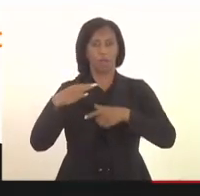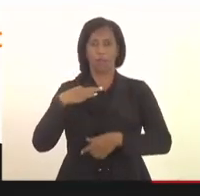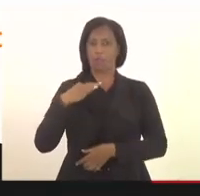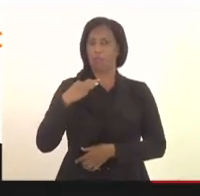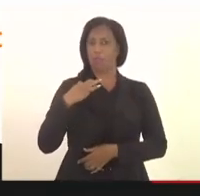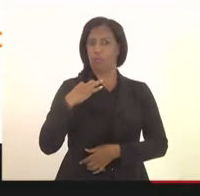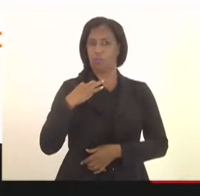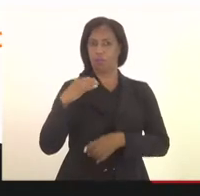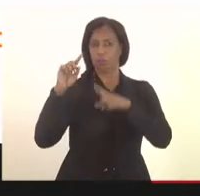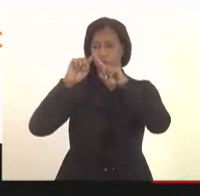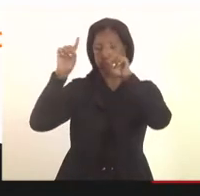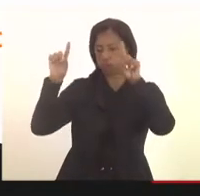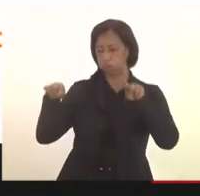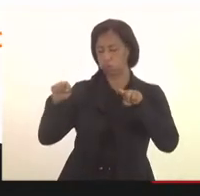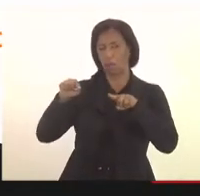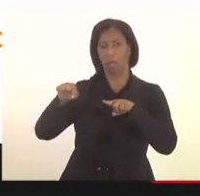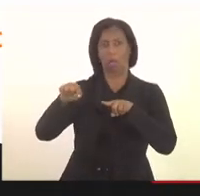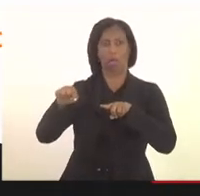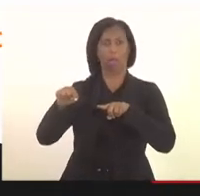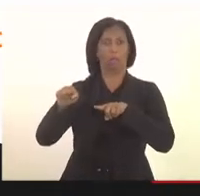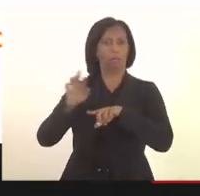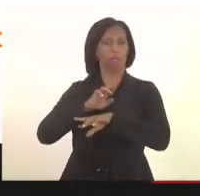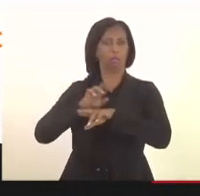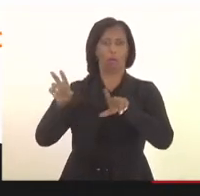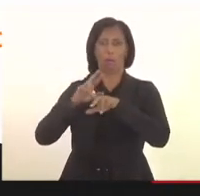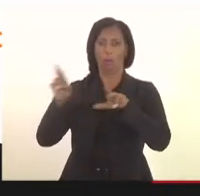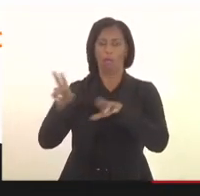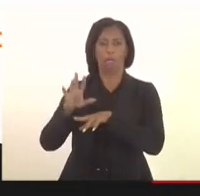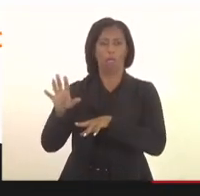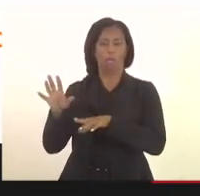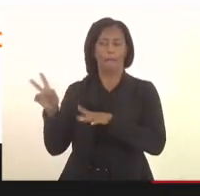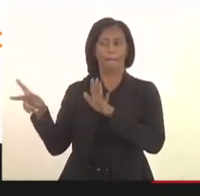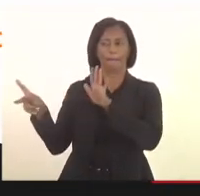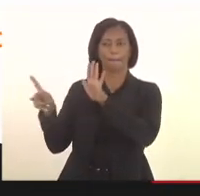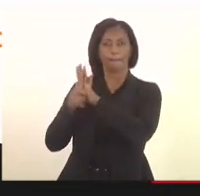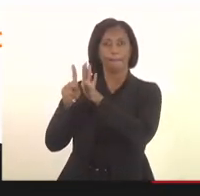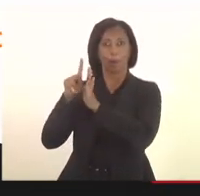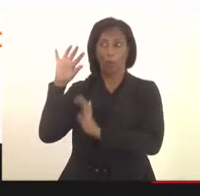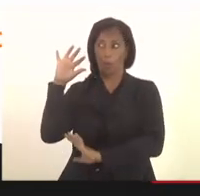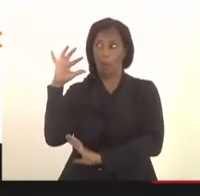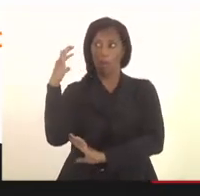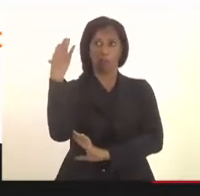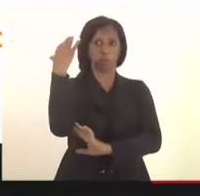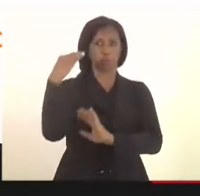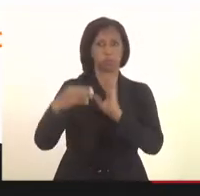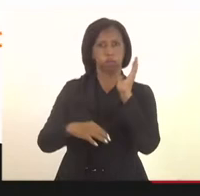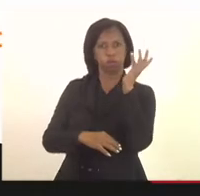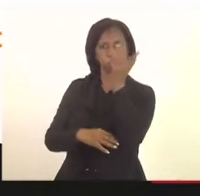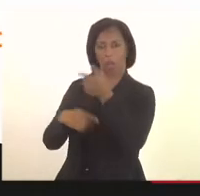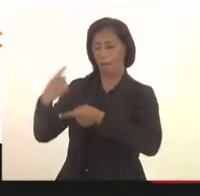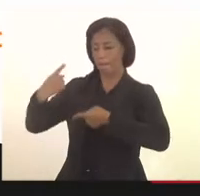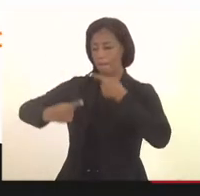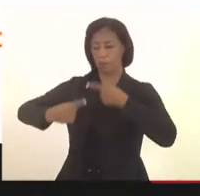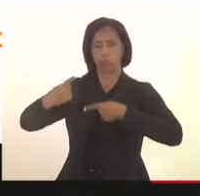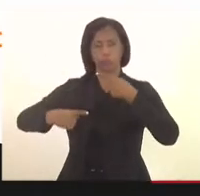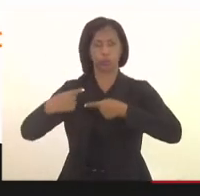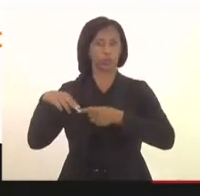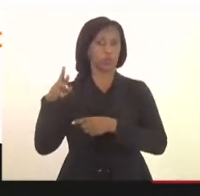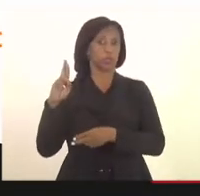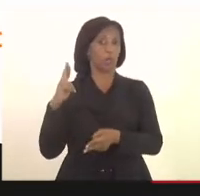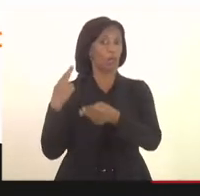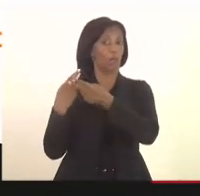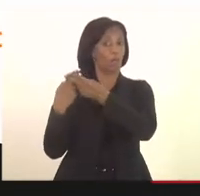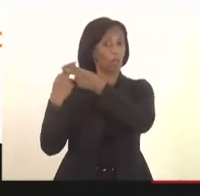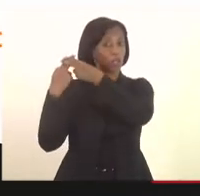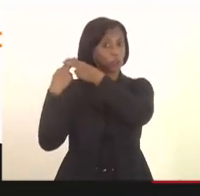voluntário, que não está relacionado a condicionantes de licenciamento ambiental, mas que está alinhado à política de responsabilidade social